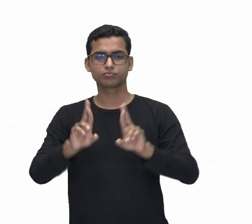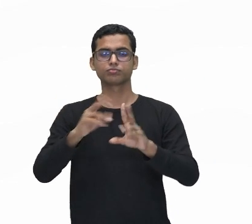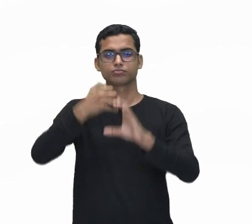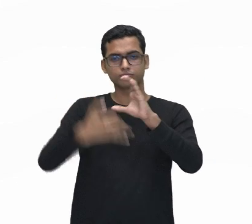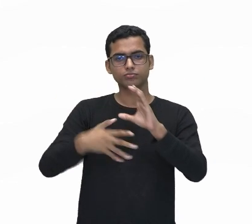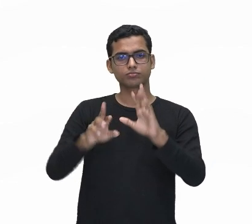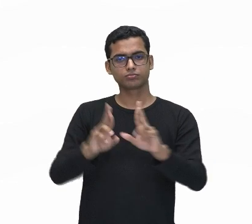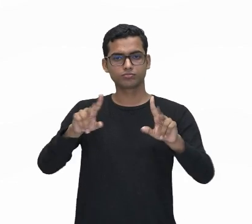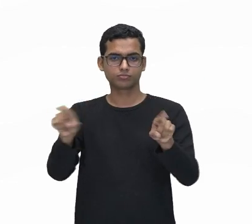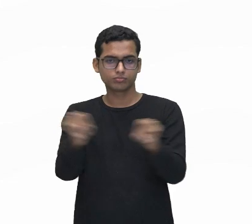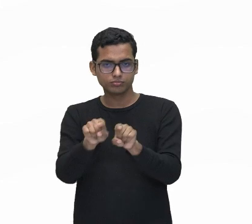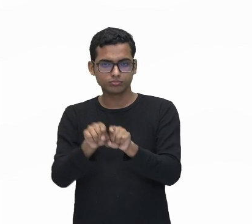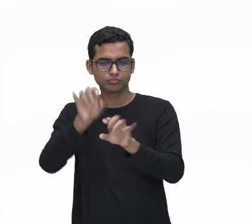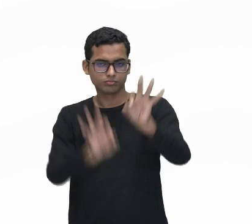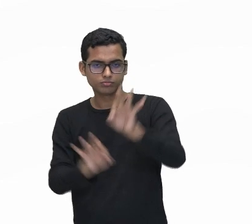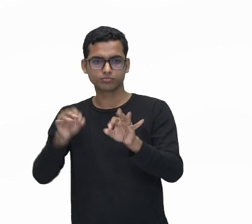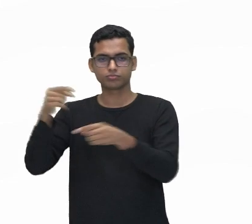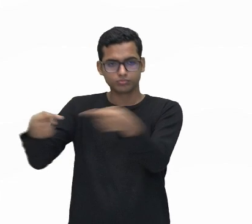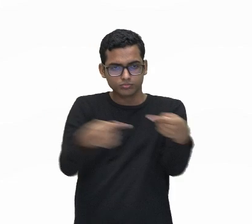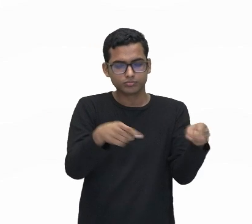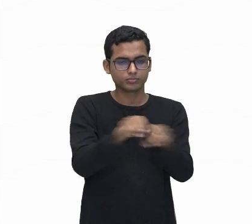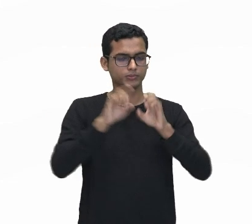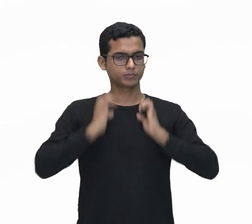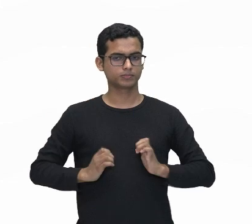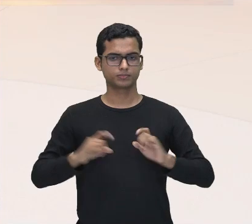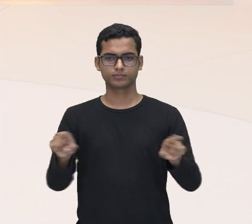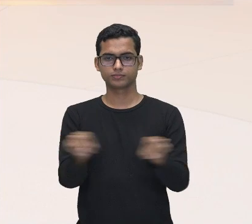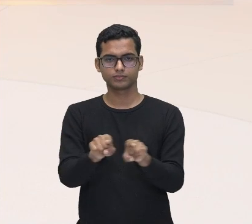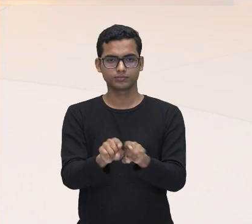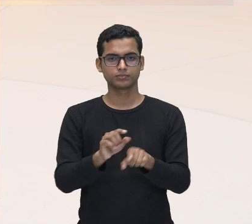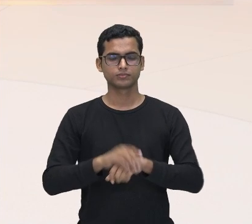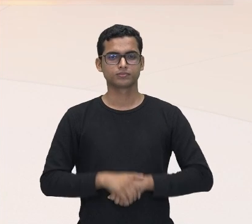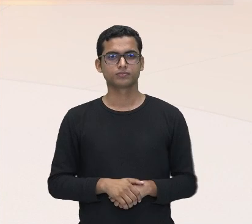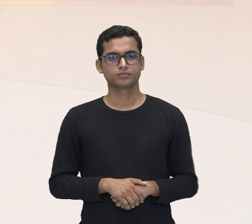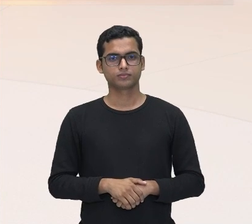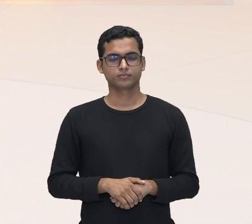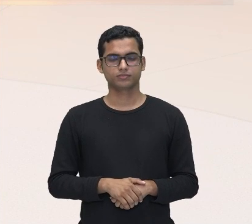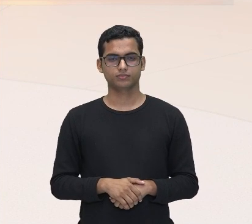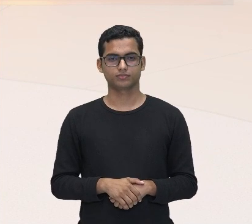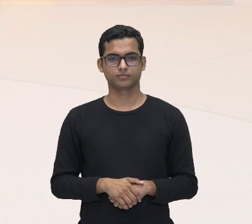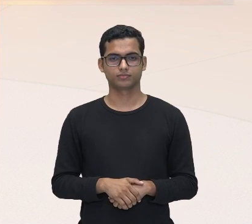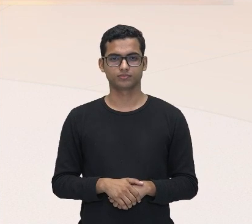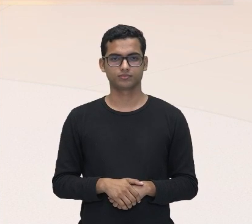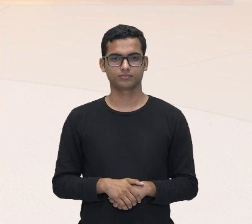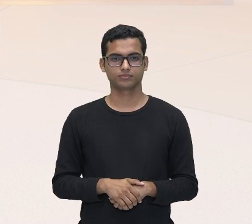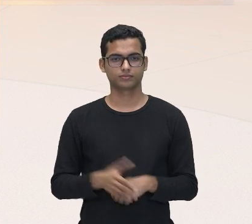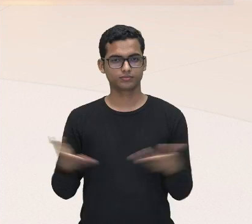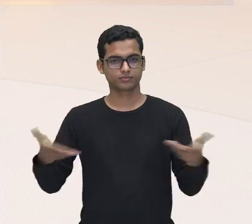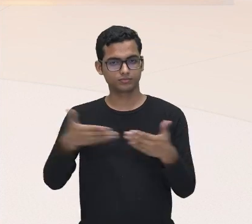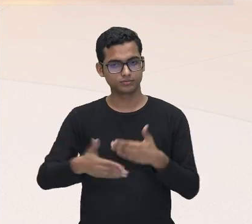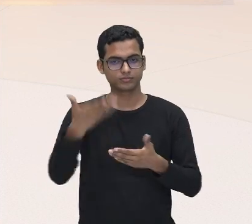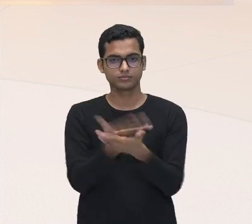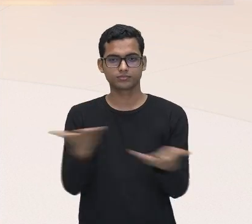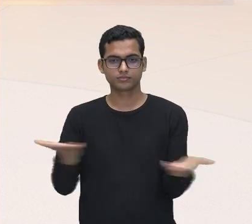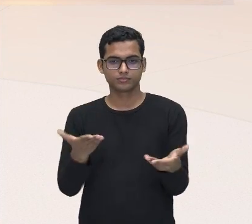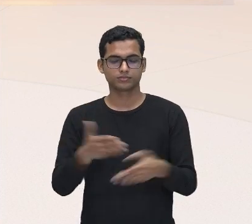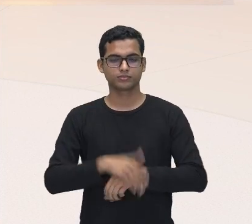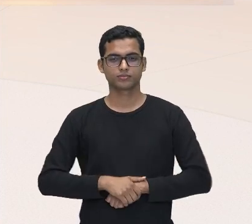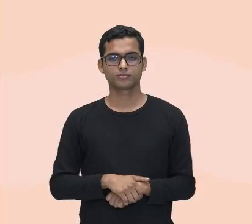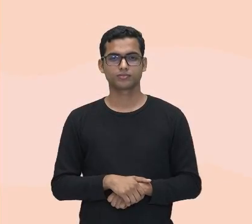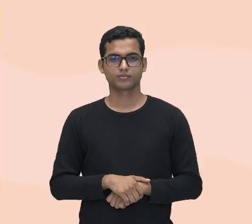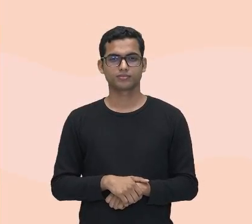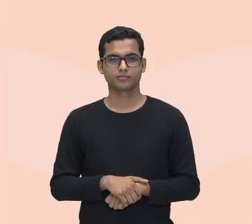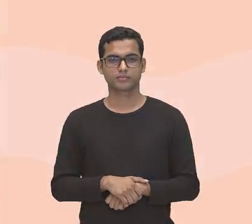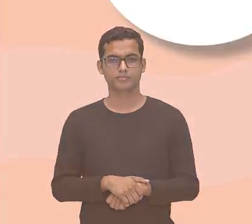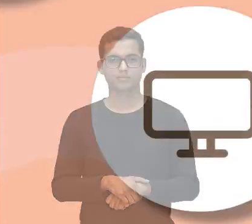na organização política e ética. Agora, vamos para a nossa aula.